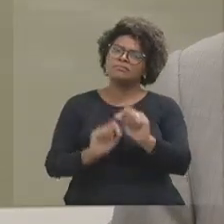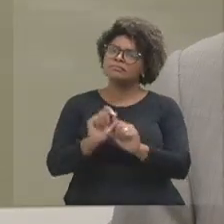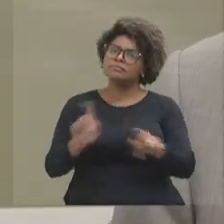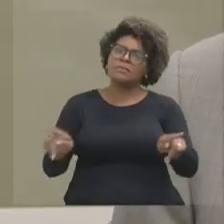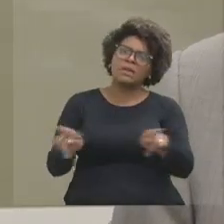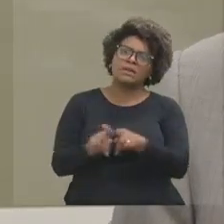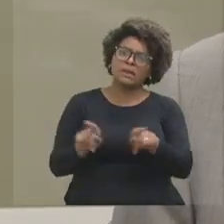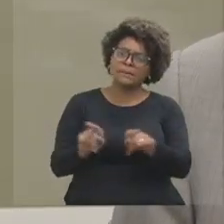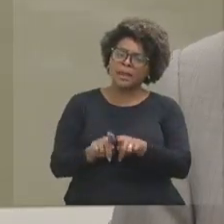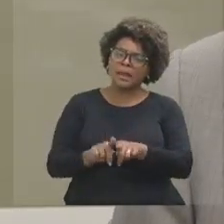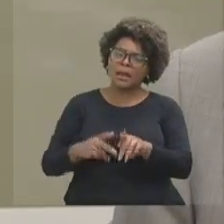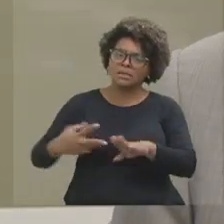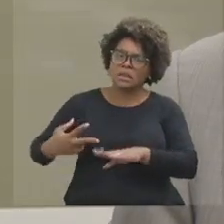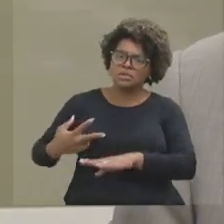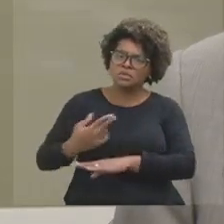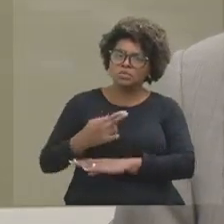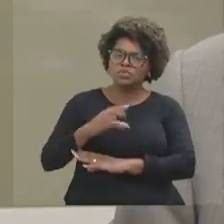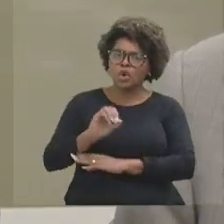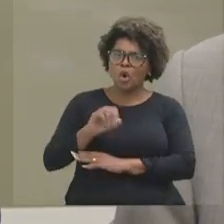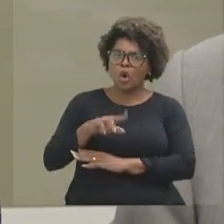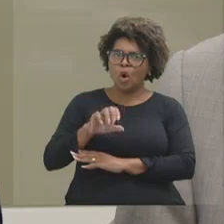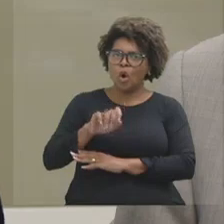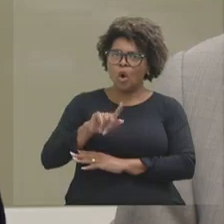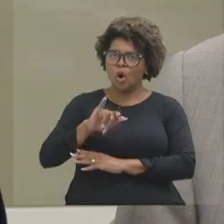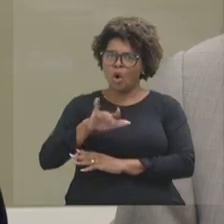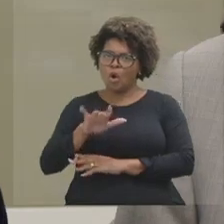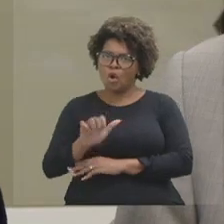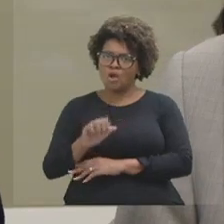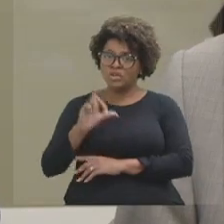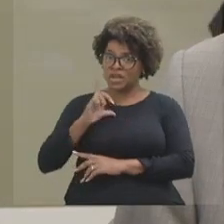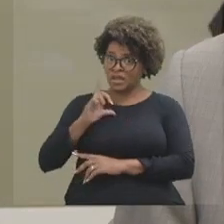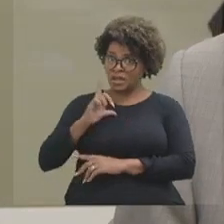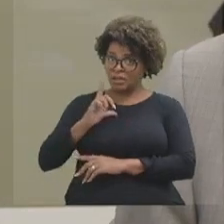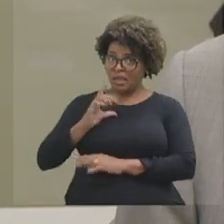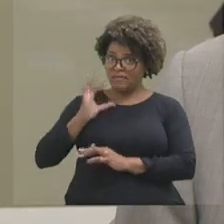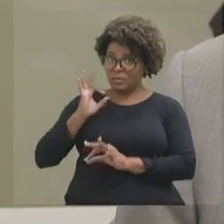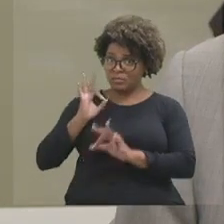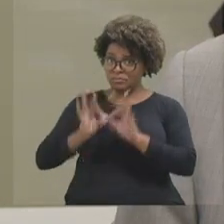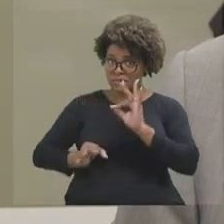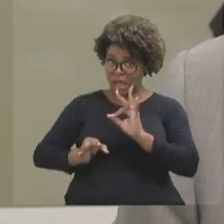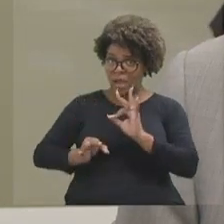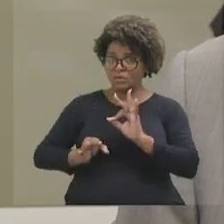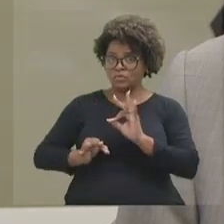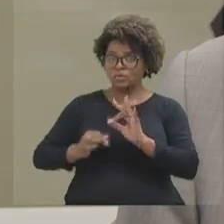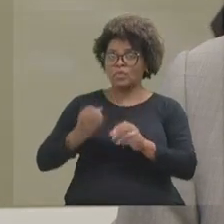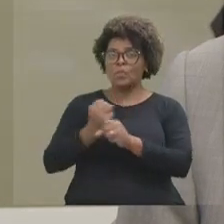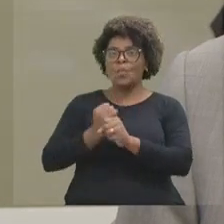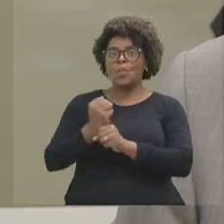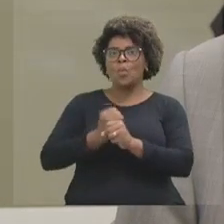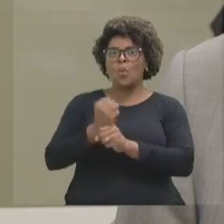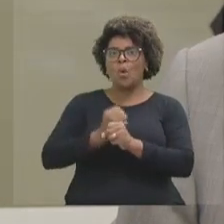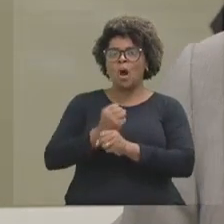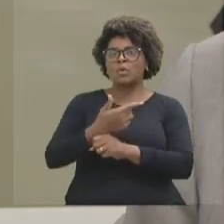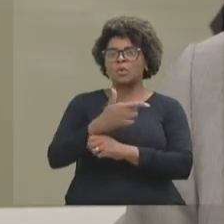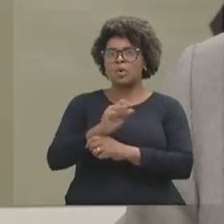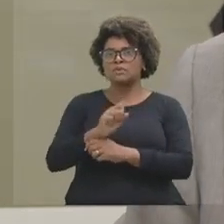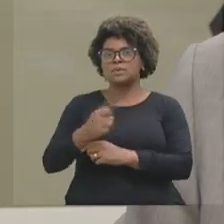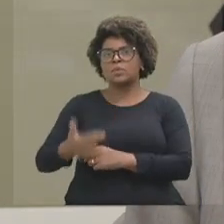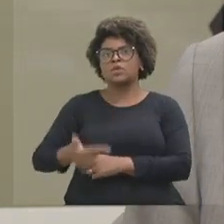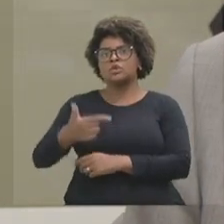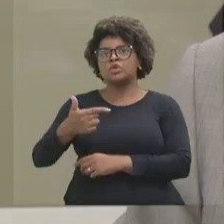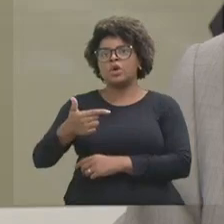uma cirurgia oncológica cujo o último reajuste foi em 2012 que ele seja também